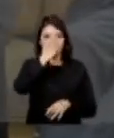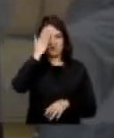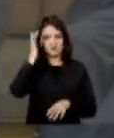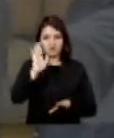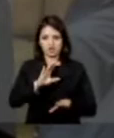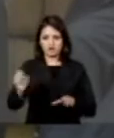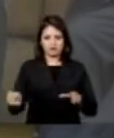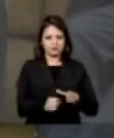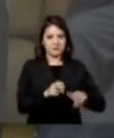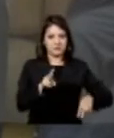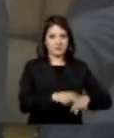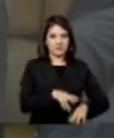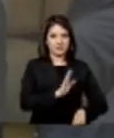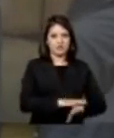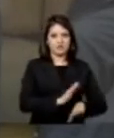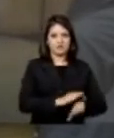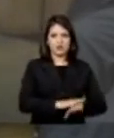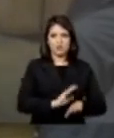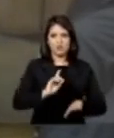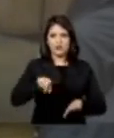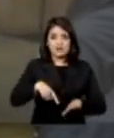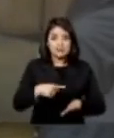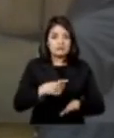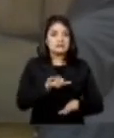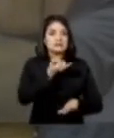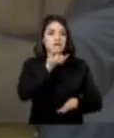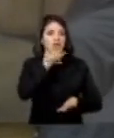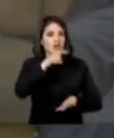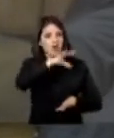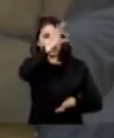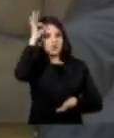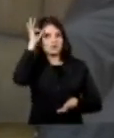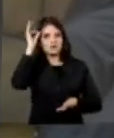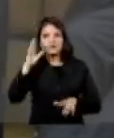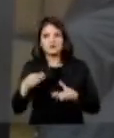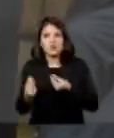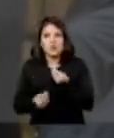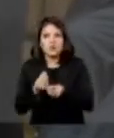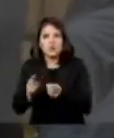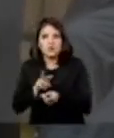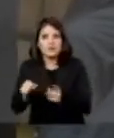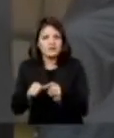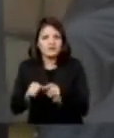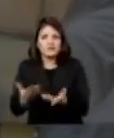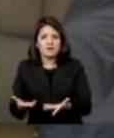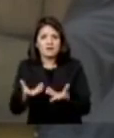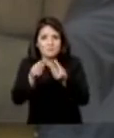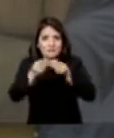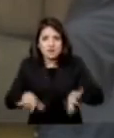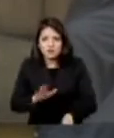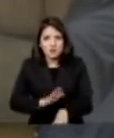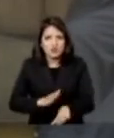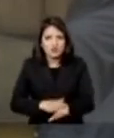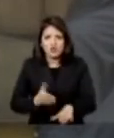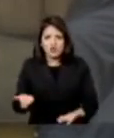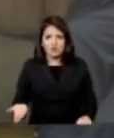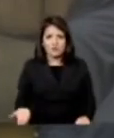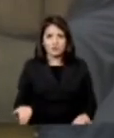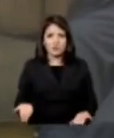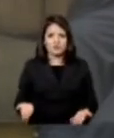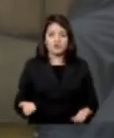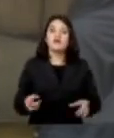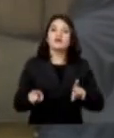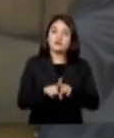a liberdade? É irreversível. E trouxeram também dados. Trouxeram dados com relação ao